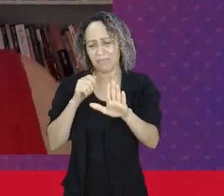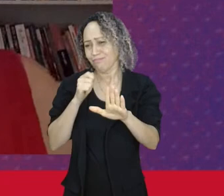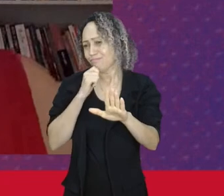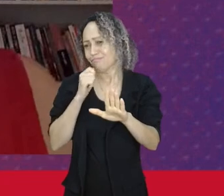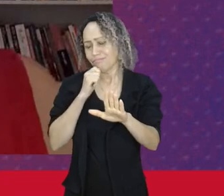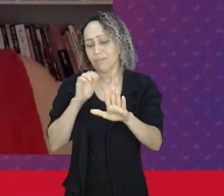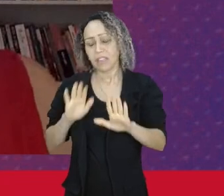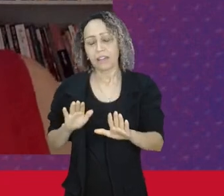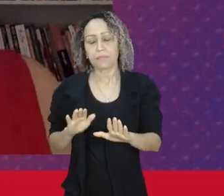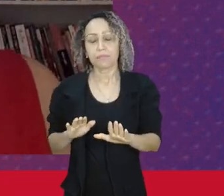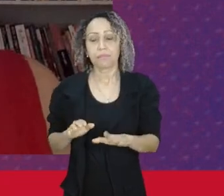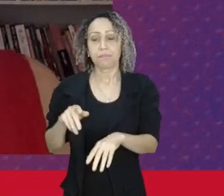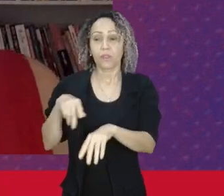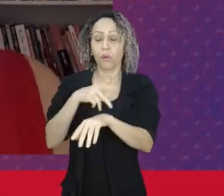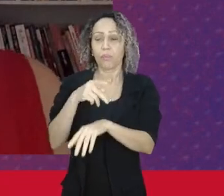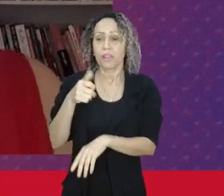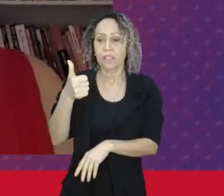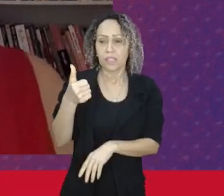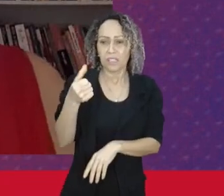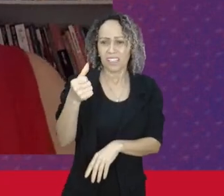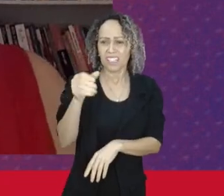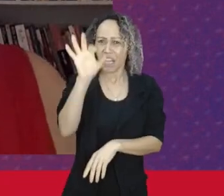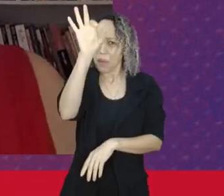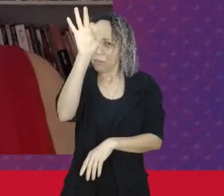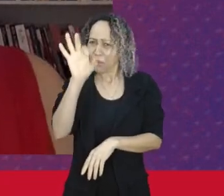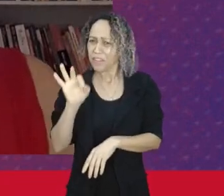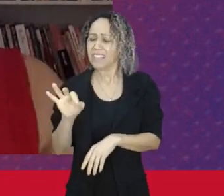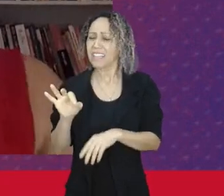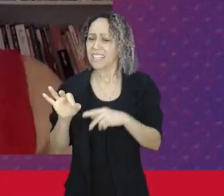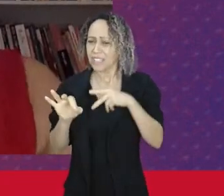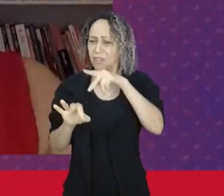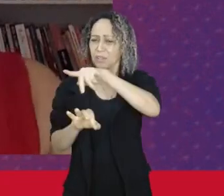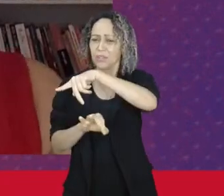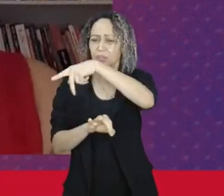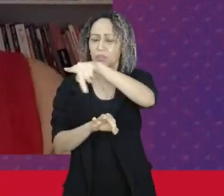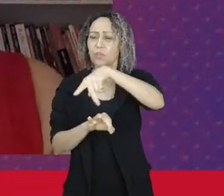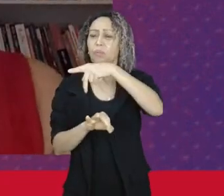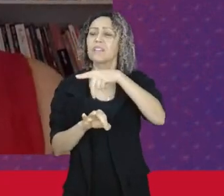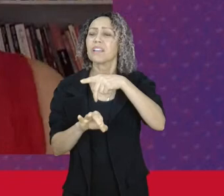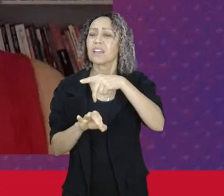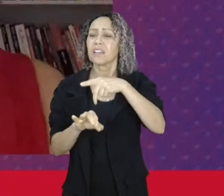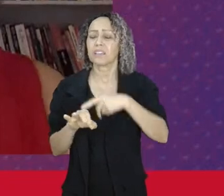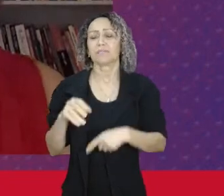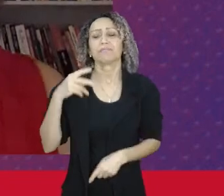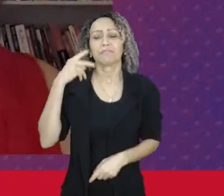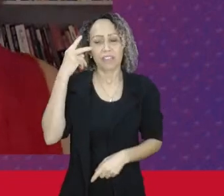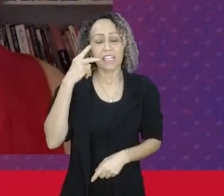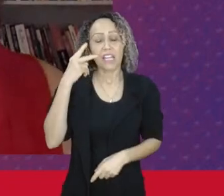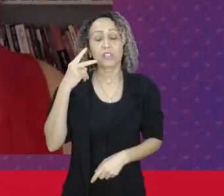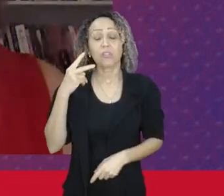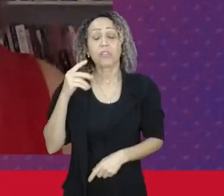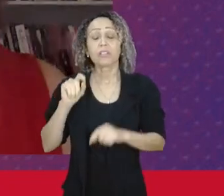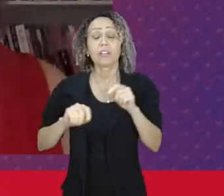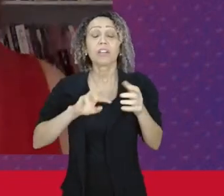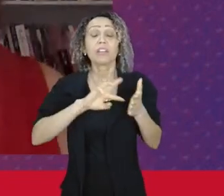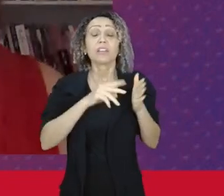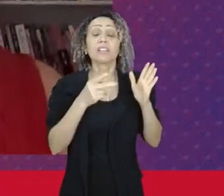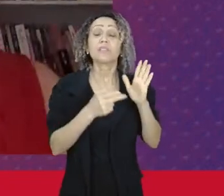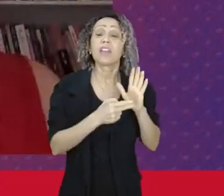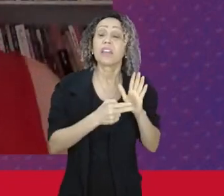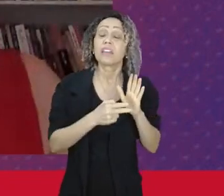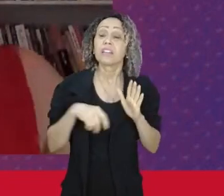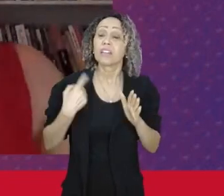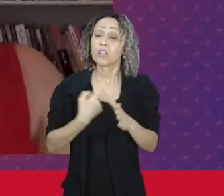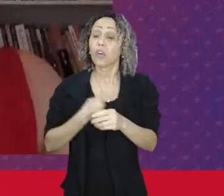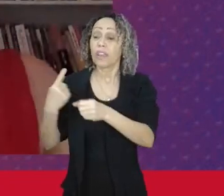tem 16% de vereadoras. Isso significa que as nossas cidades ainda são pensadas